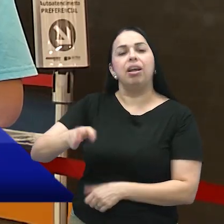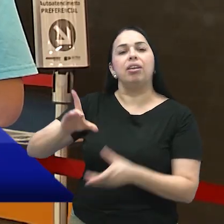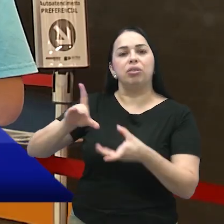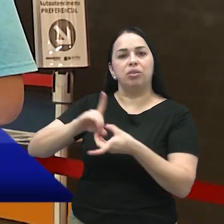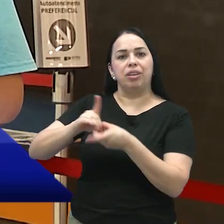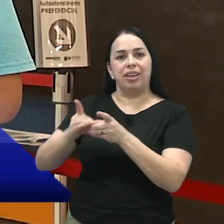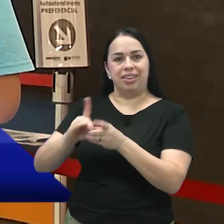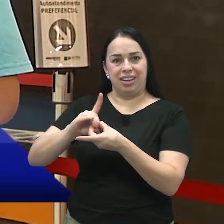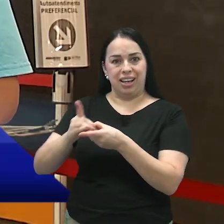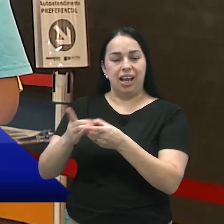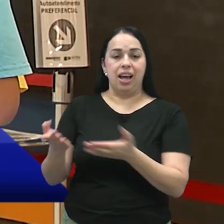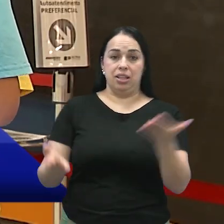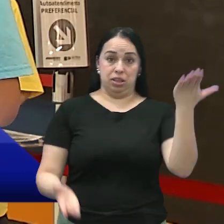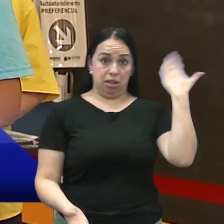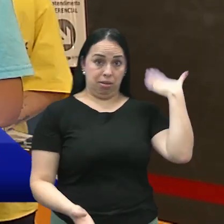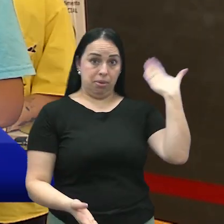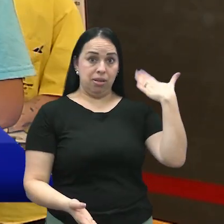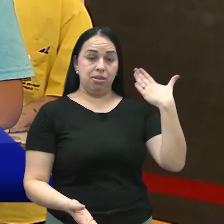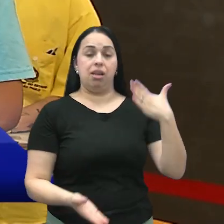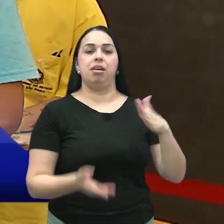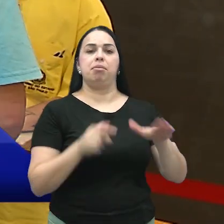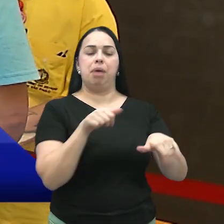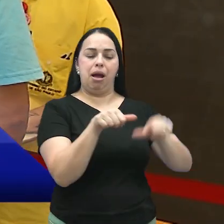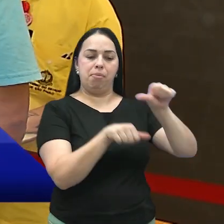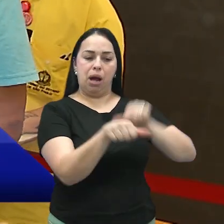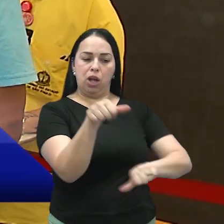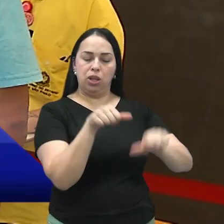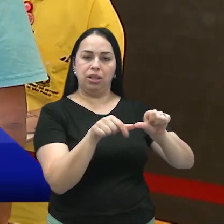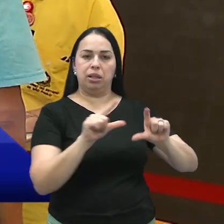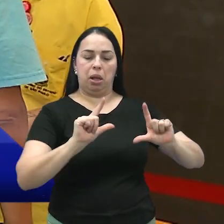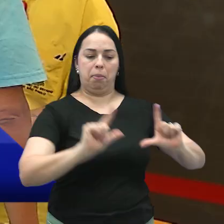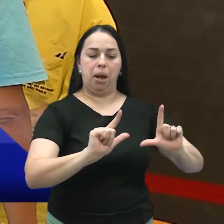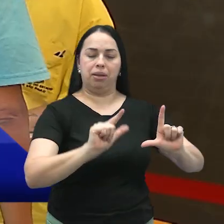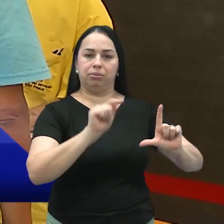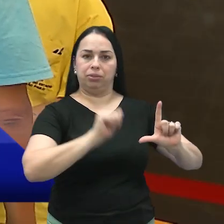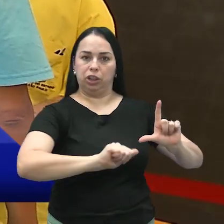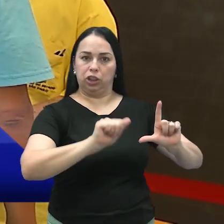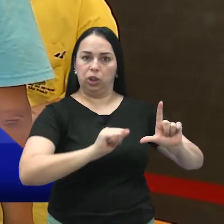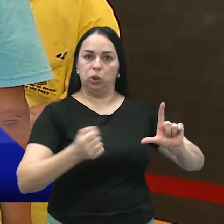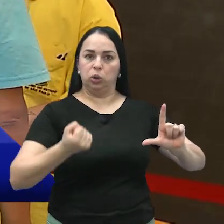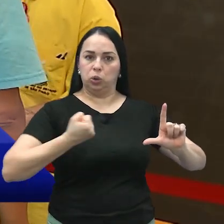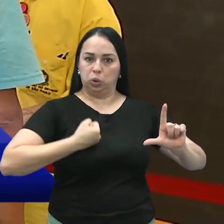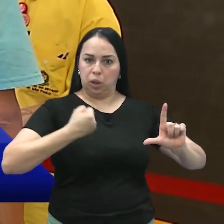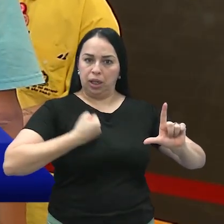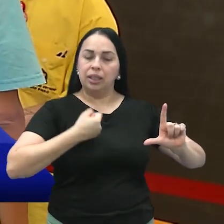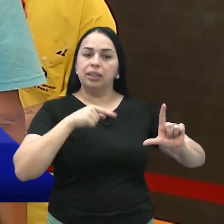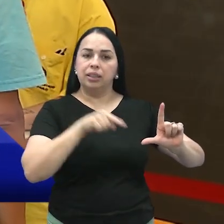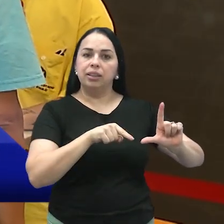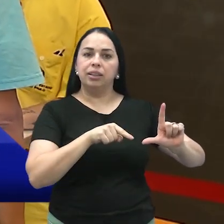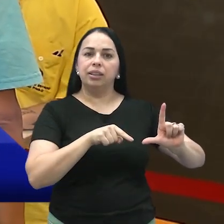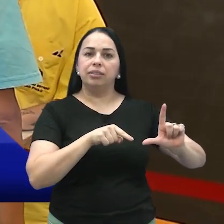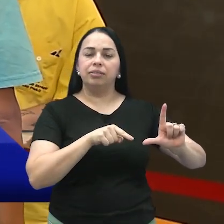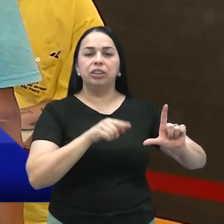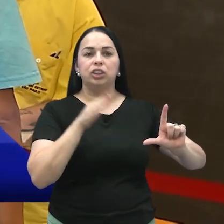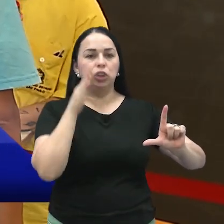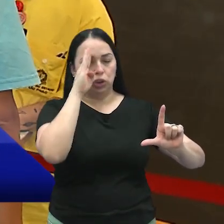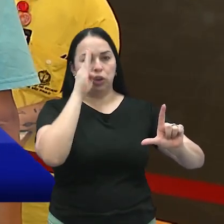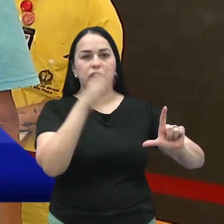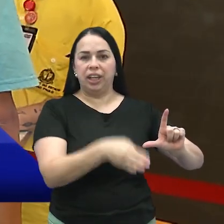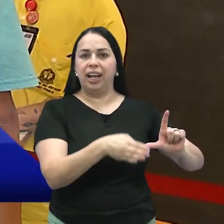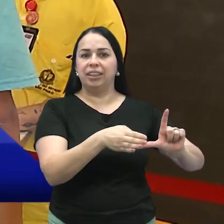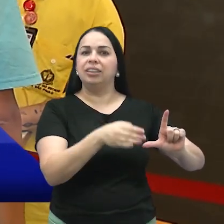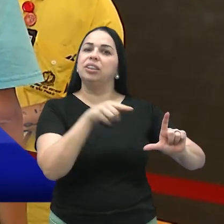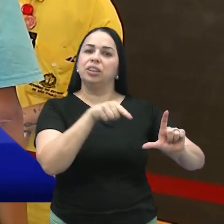Detran. Antes, a autorização da instalação da placa de identificação veicular era